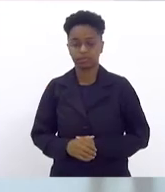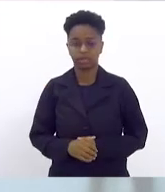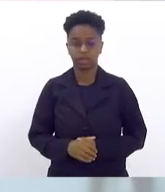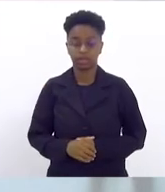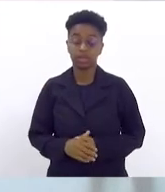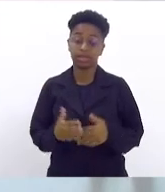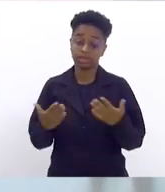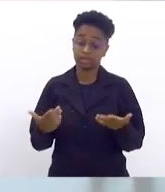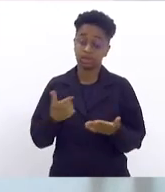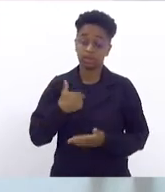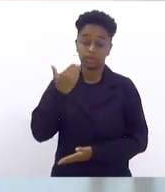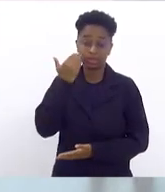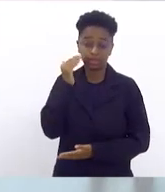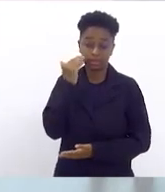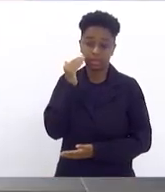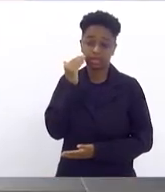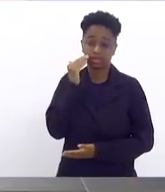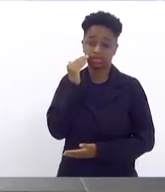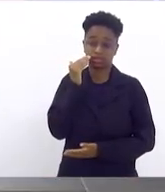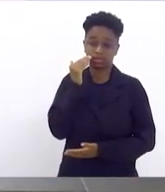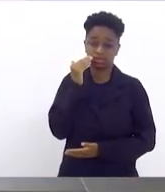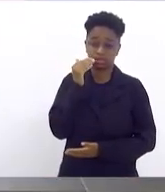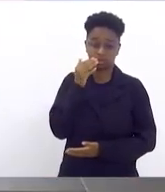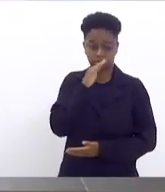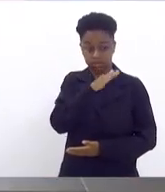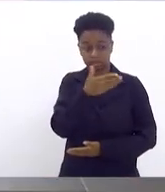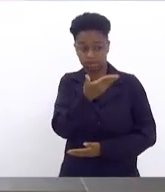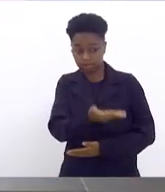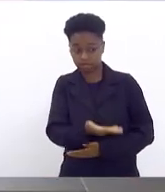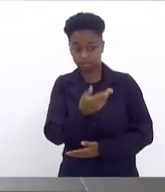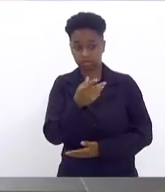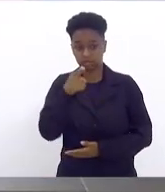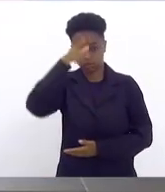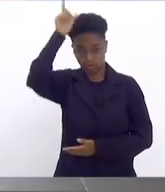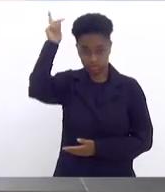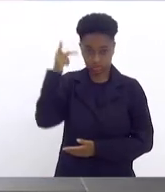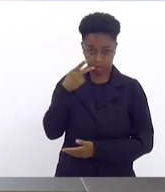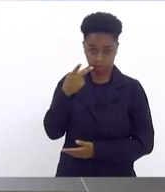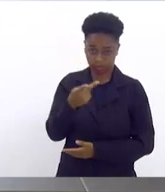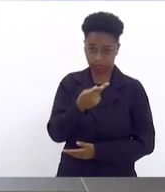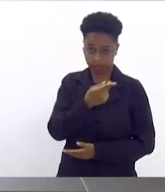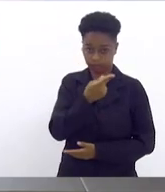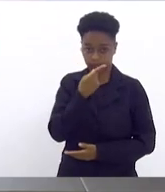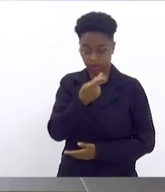aqui entendendo o apelo do deputado Luiz Paulo.